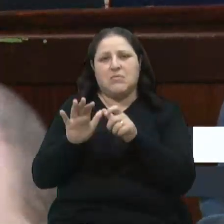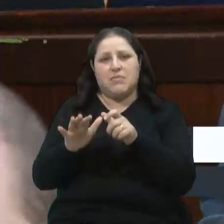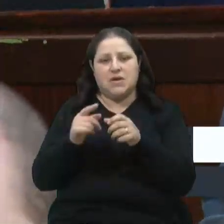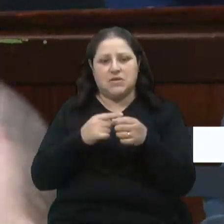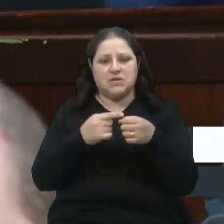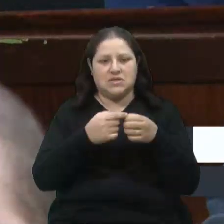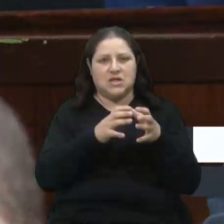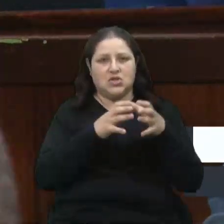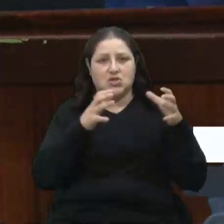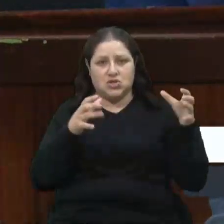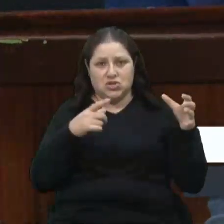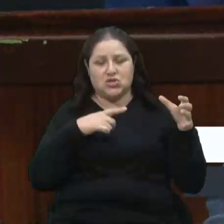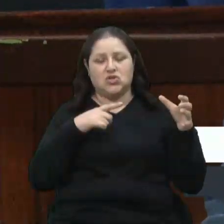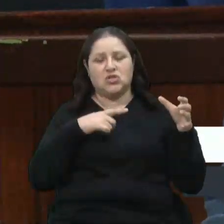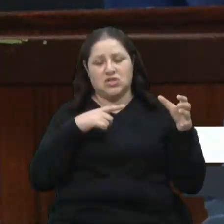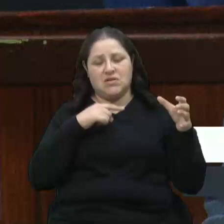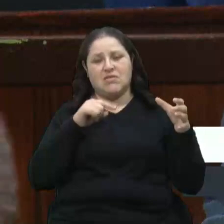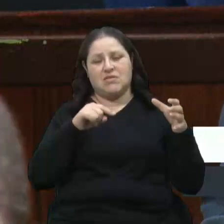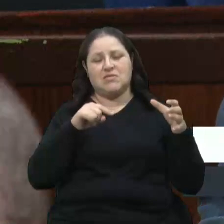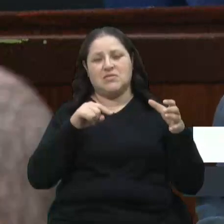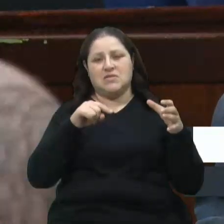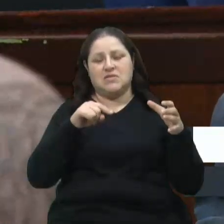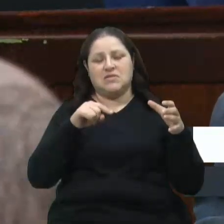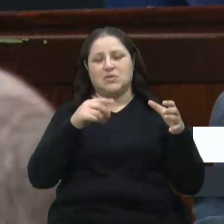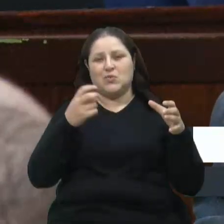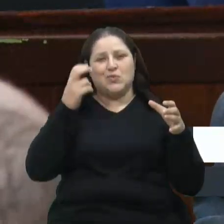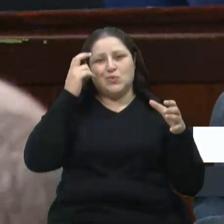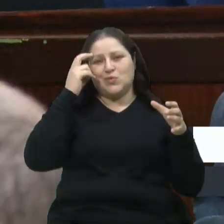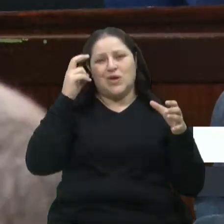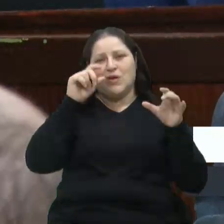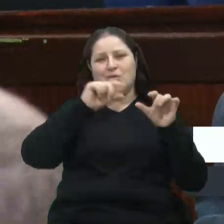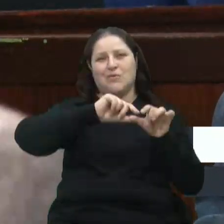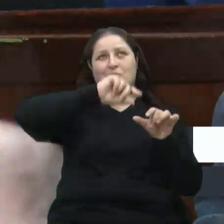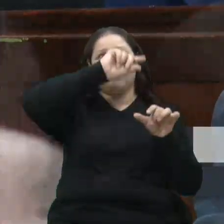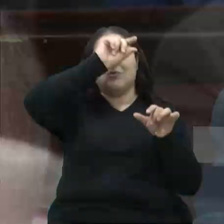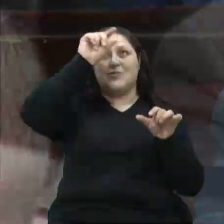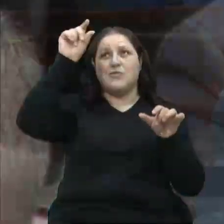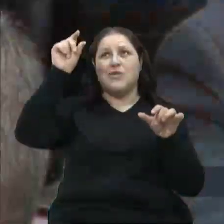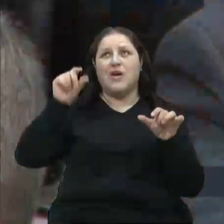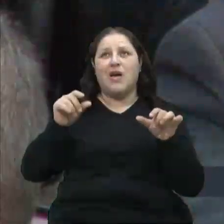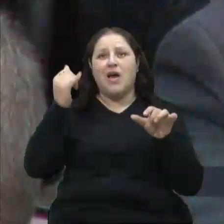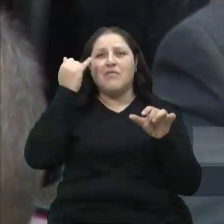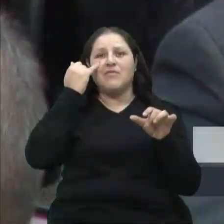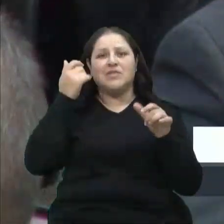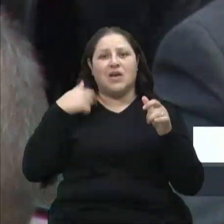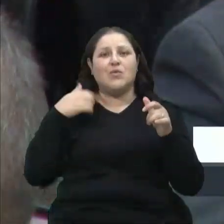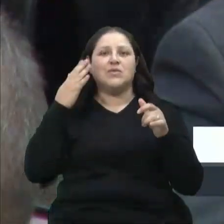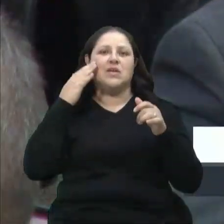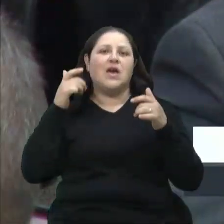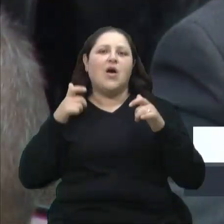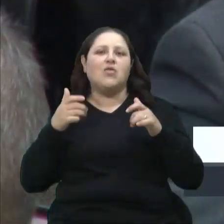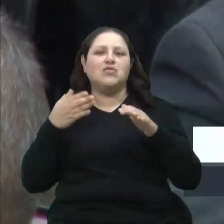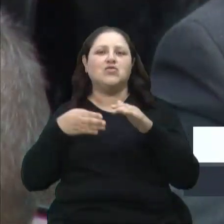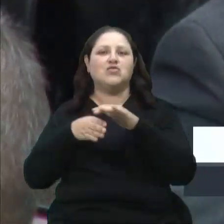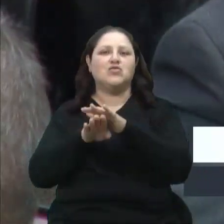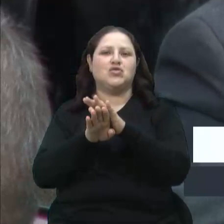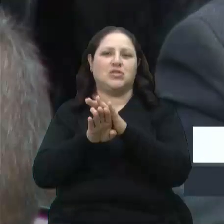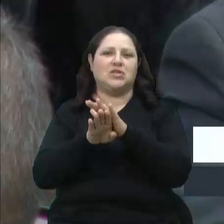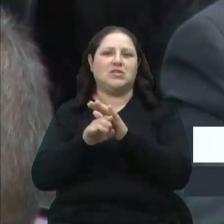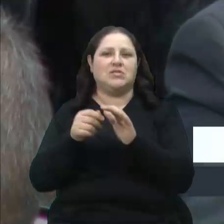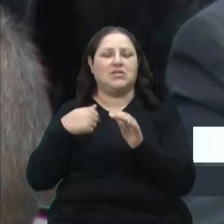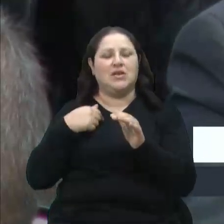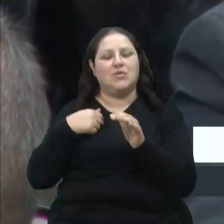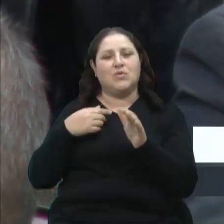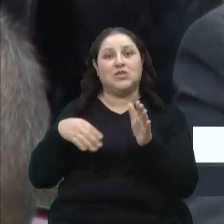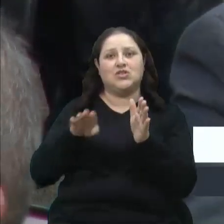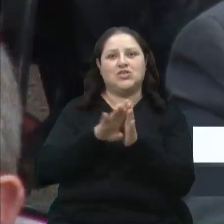cidades também têm esse costume, porque daí a pessoa se sente situada e se sente, né, olha, estou